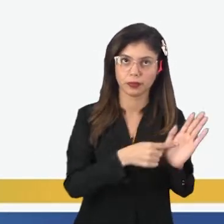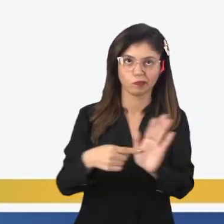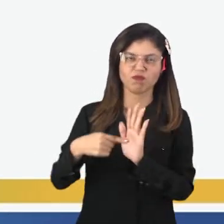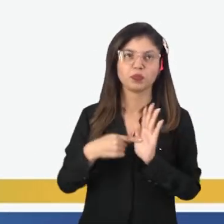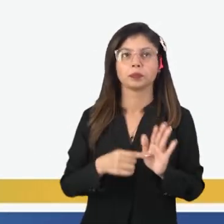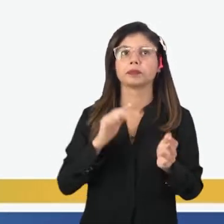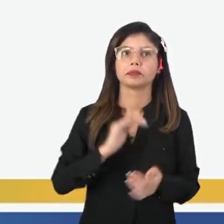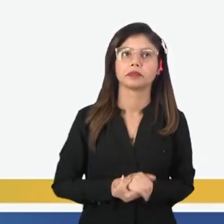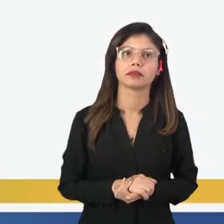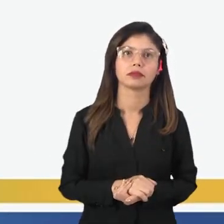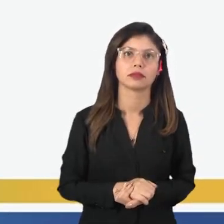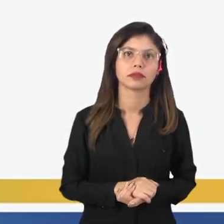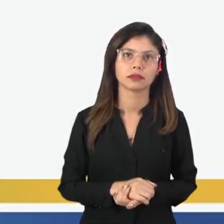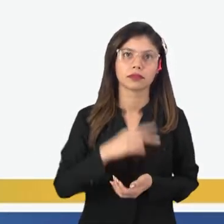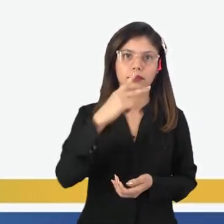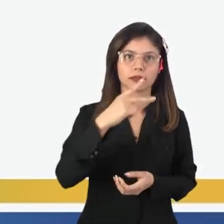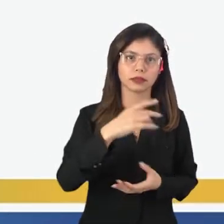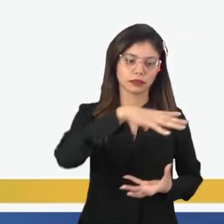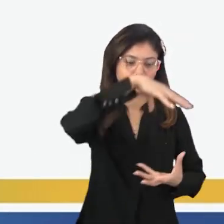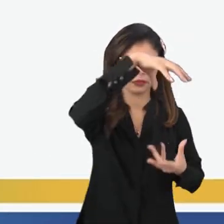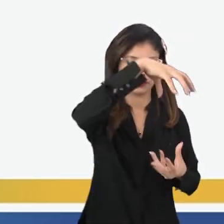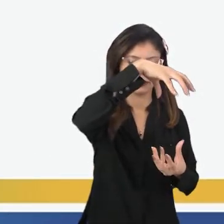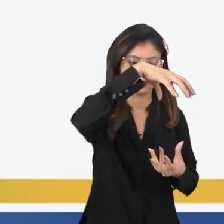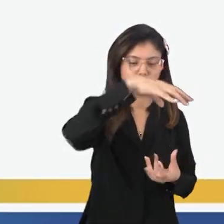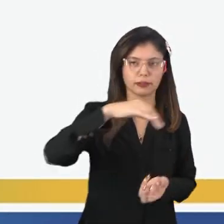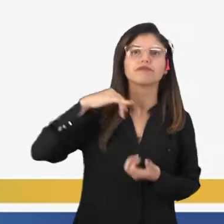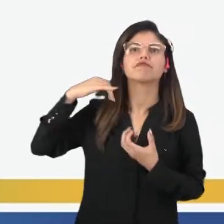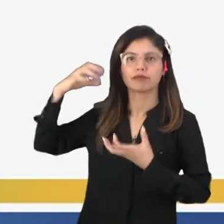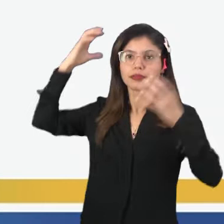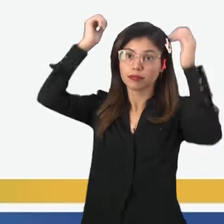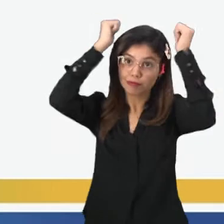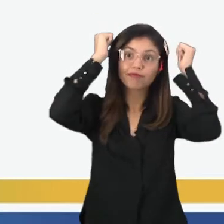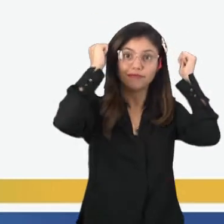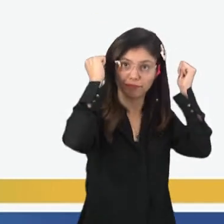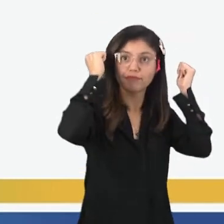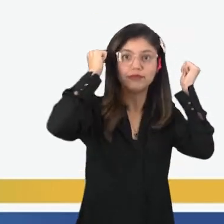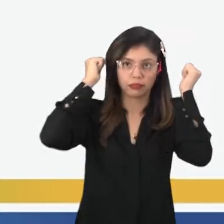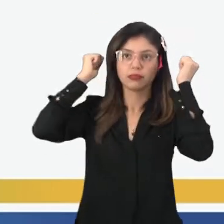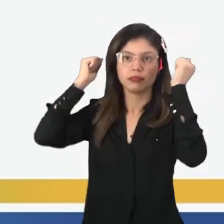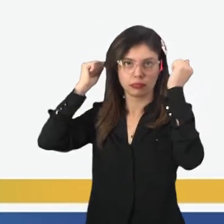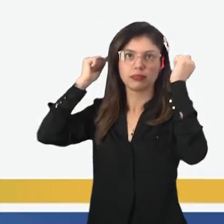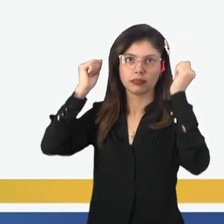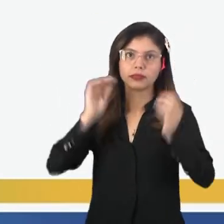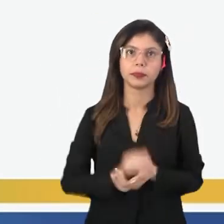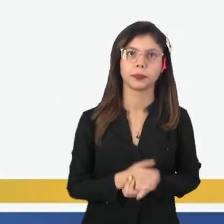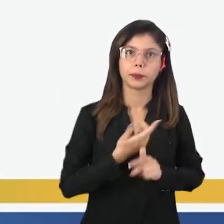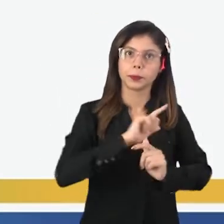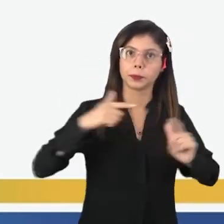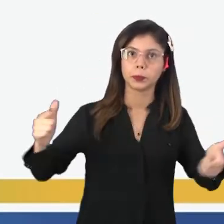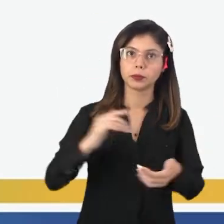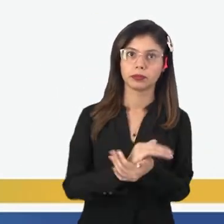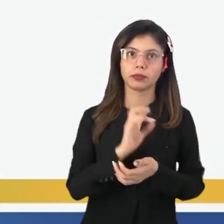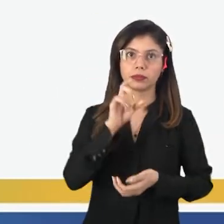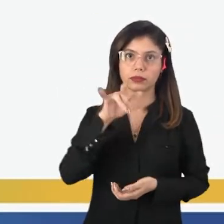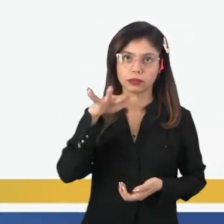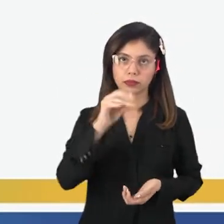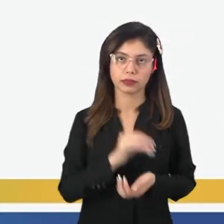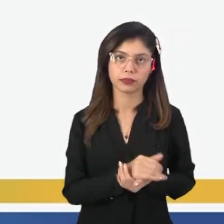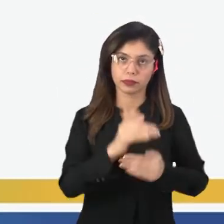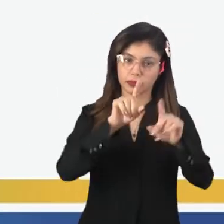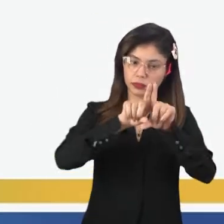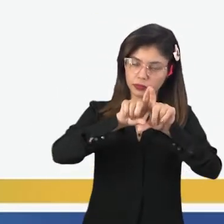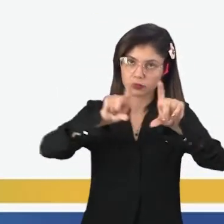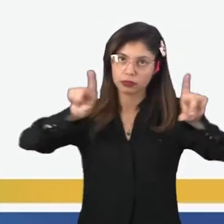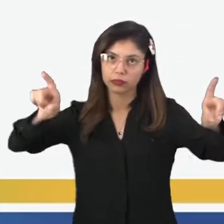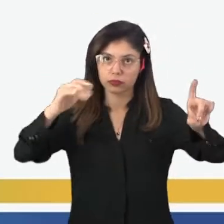para vocês. Pepino maluquinho, o mais levado da hortifruti. Aí nós temos abaixo o slogan